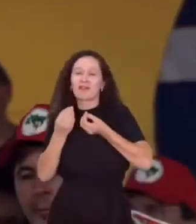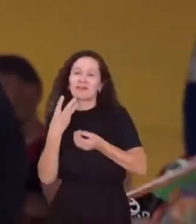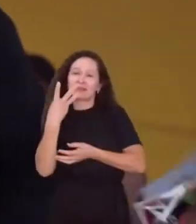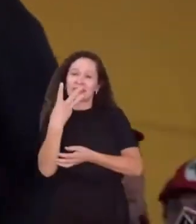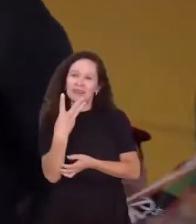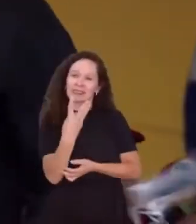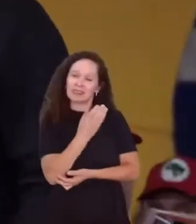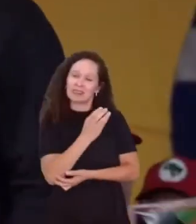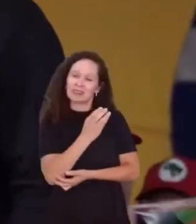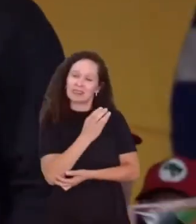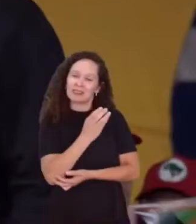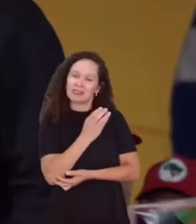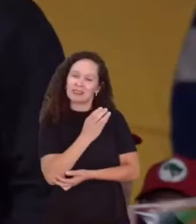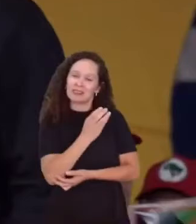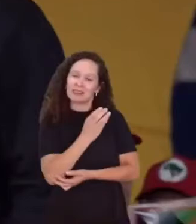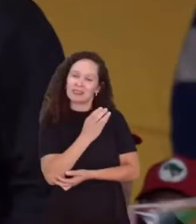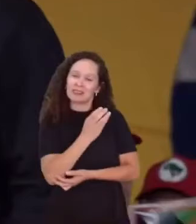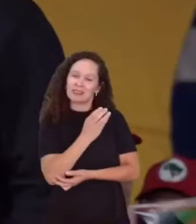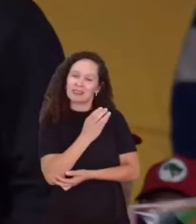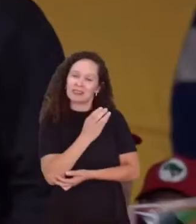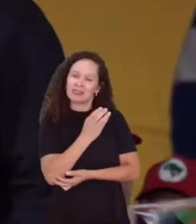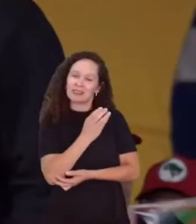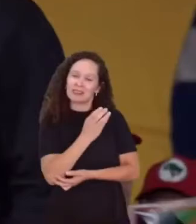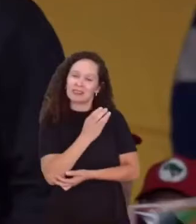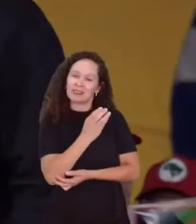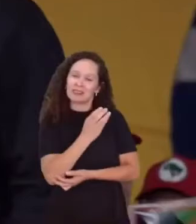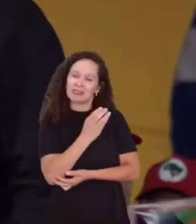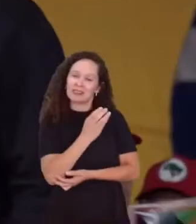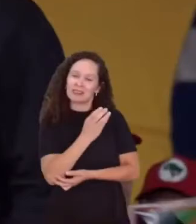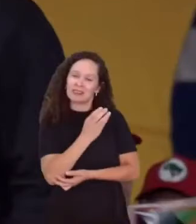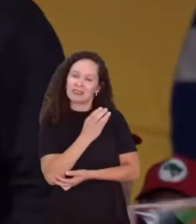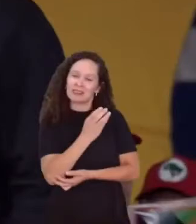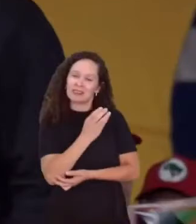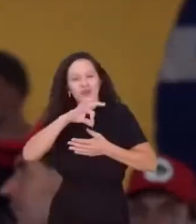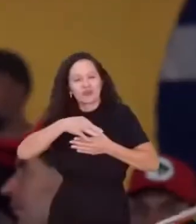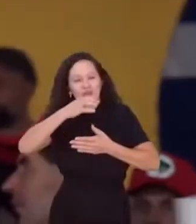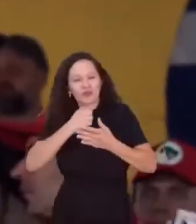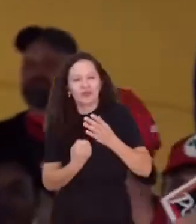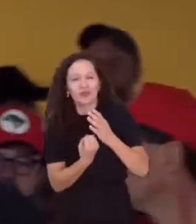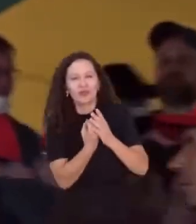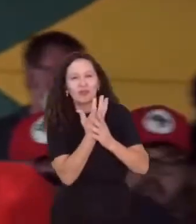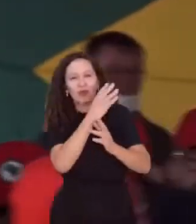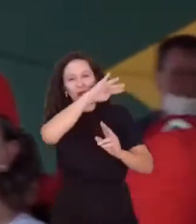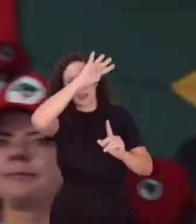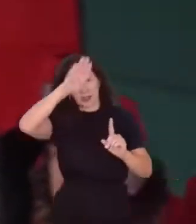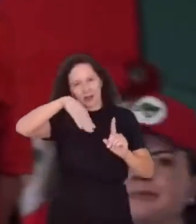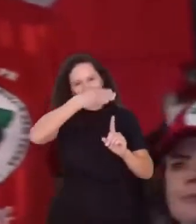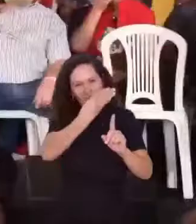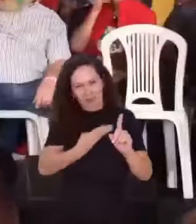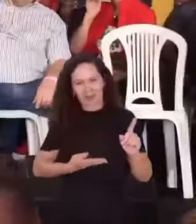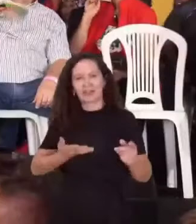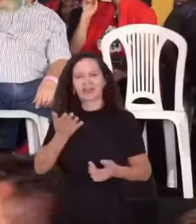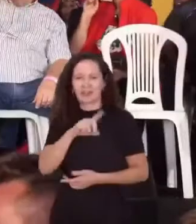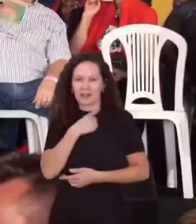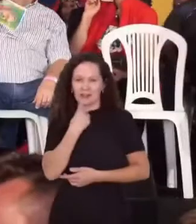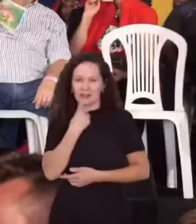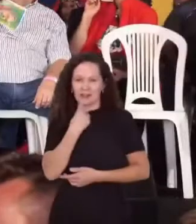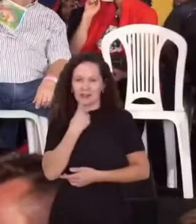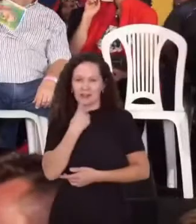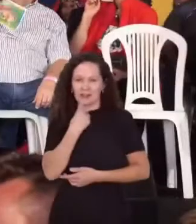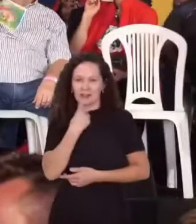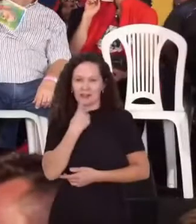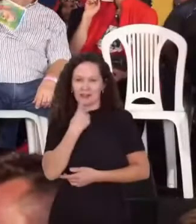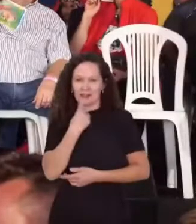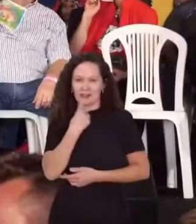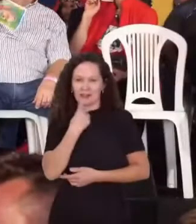nós celebramos cultivando muito jardim e plantando muitas árvores. Então, aqui, a gente queria trazer presente a memória dos